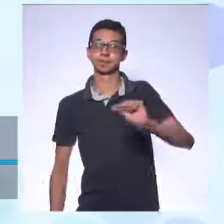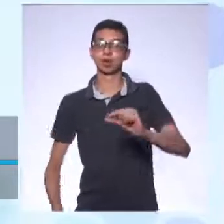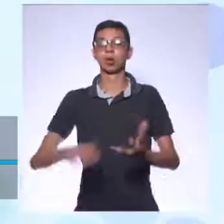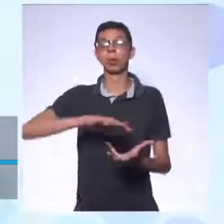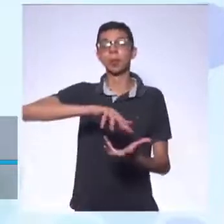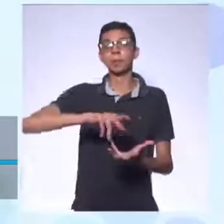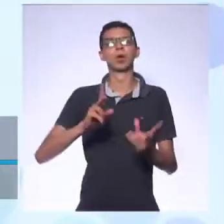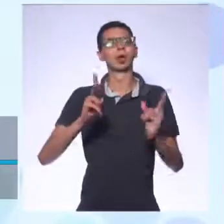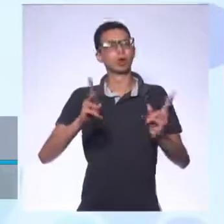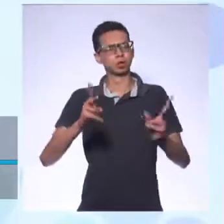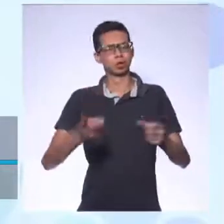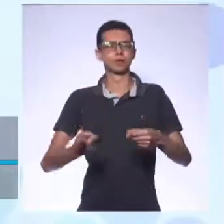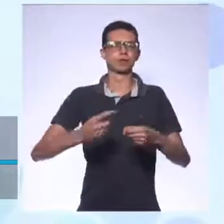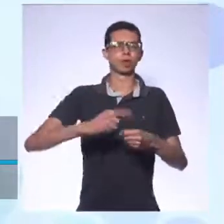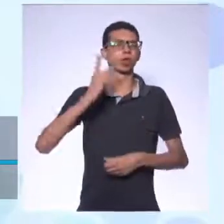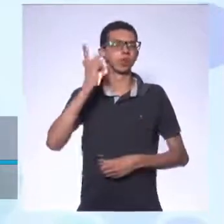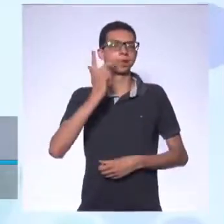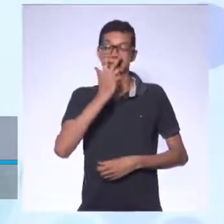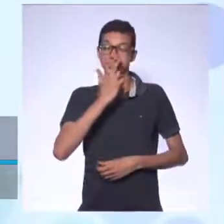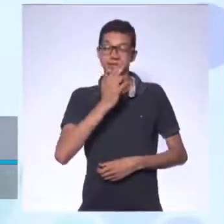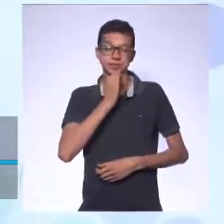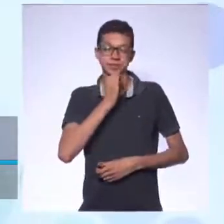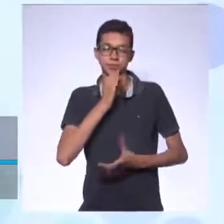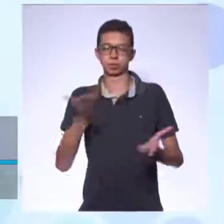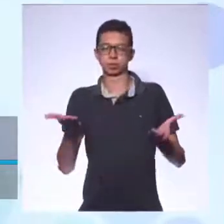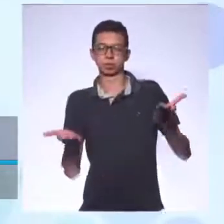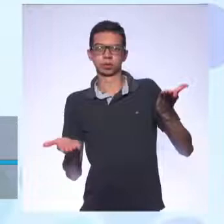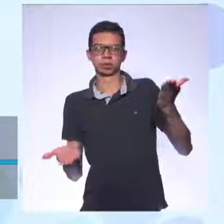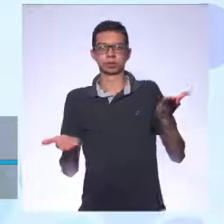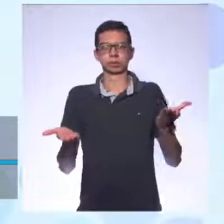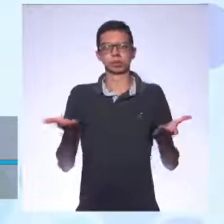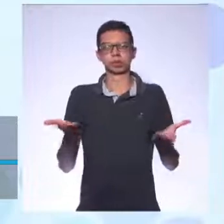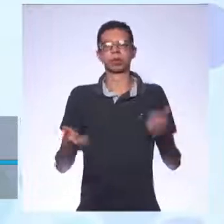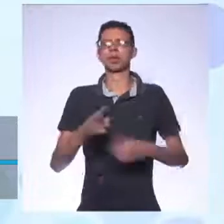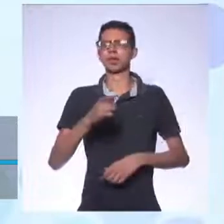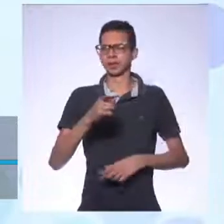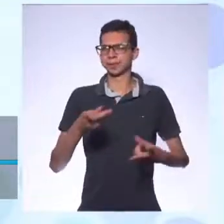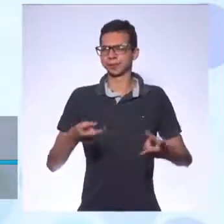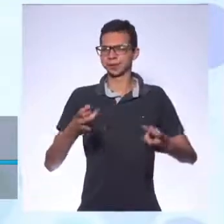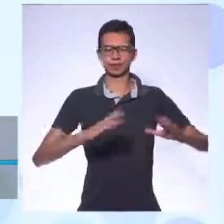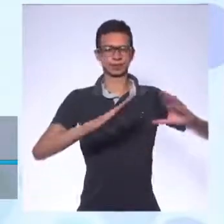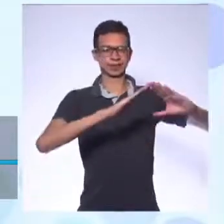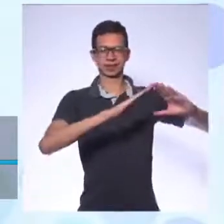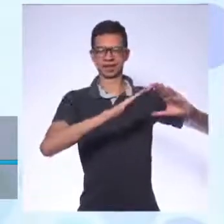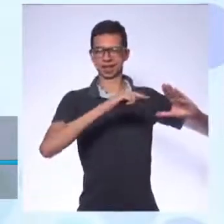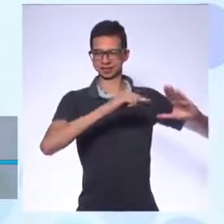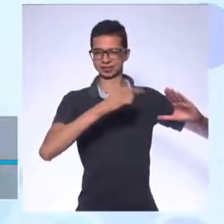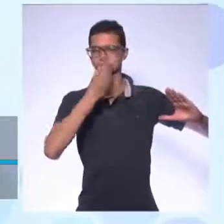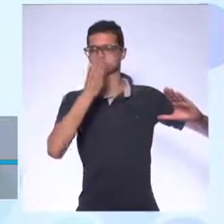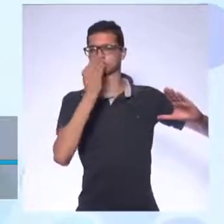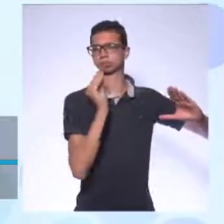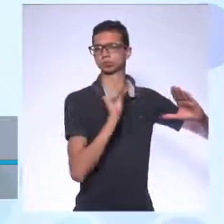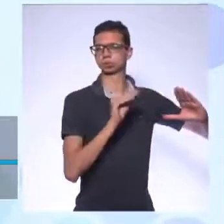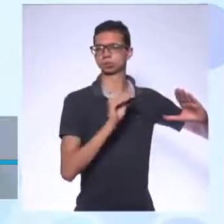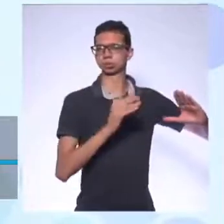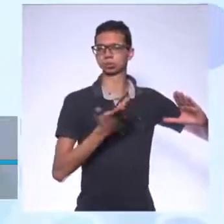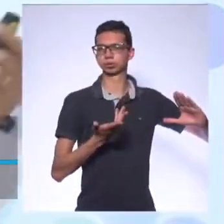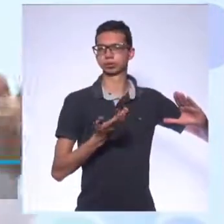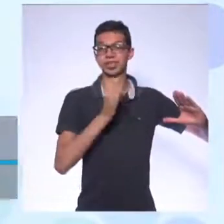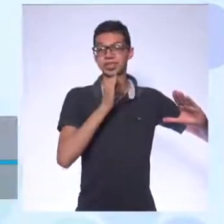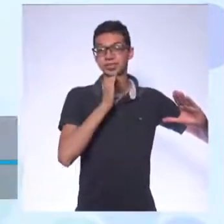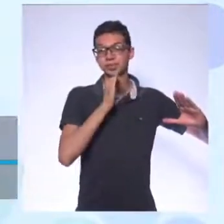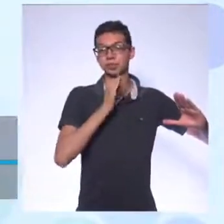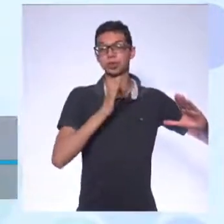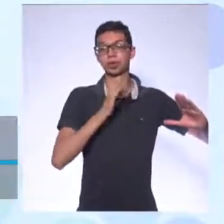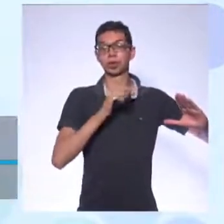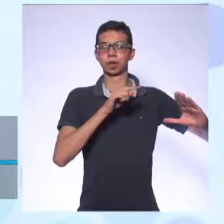ao equilíbrio. Você pode ver, se você abandonar uma casa, ela pode estar no lugar mais asfaltado do mundo, já começa a crescer um matinho ali,